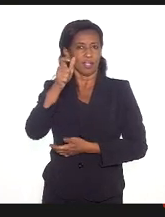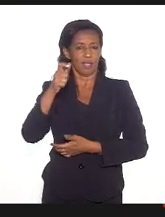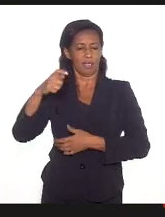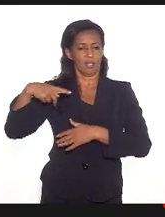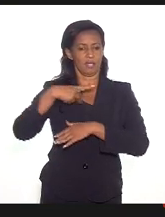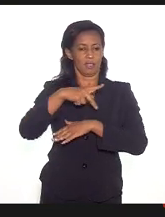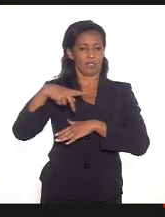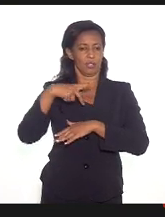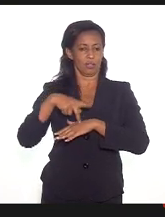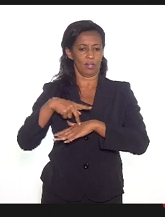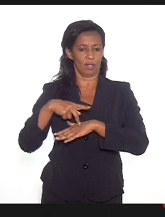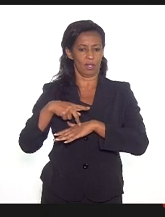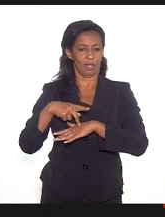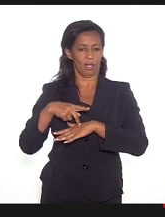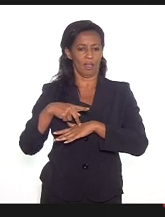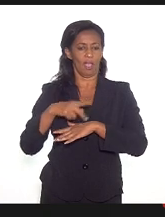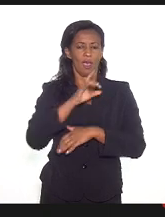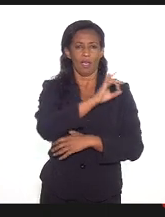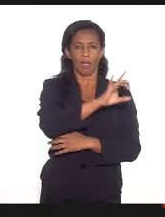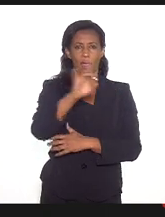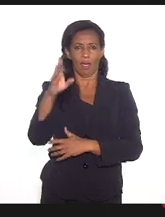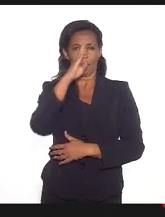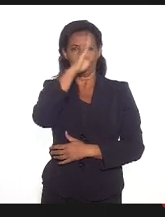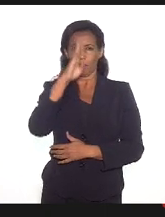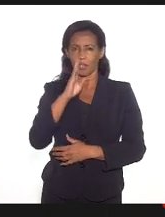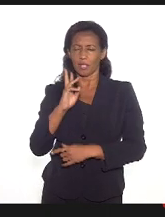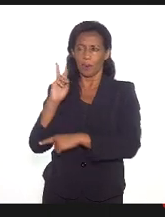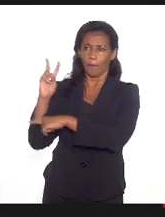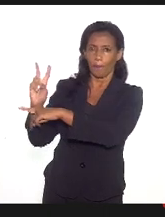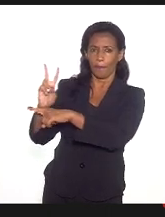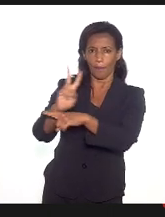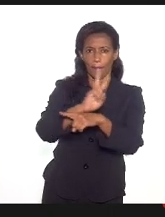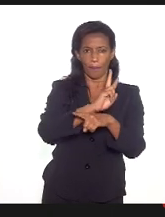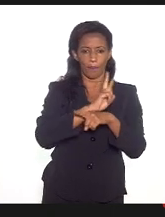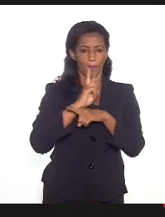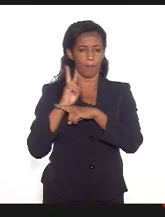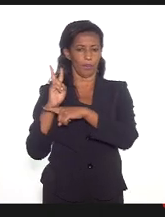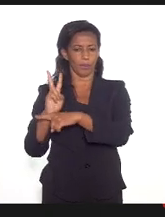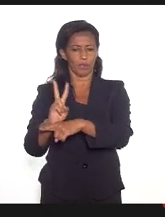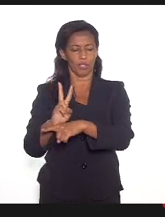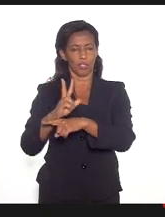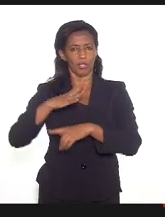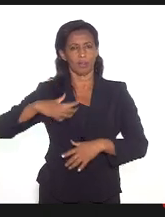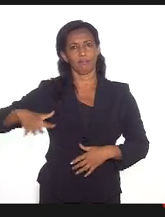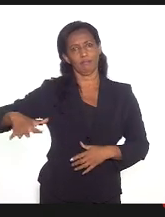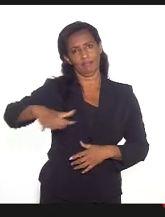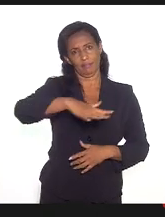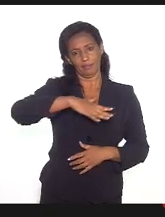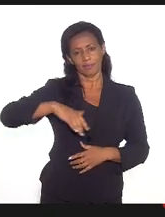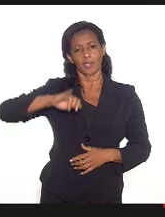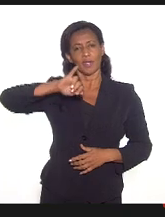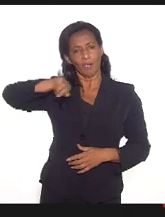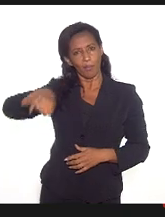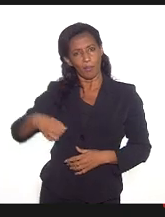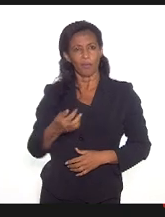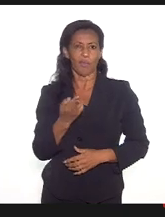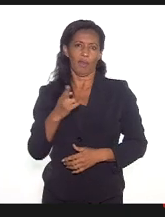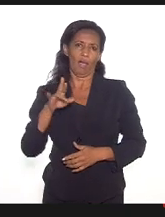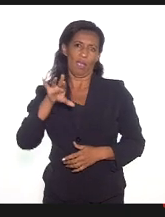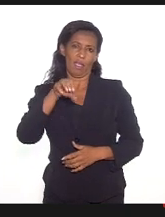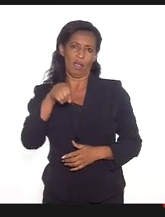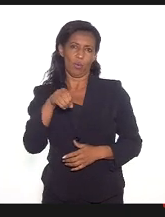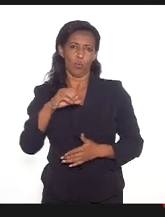nacionais. Cabe aos brasileiros preservar e proteger esse patrimônio e utilizar seus recursos de